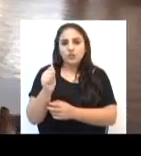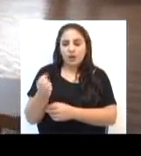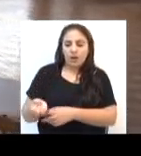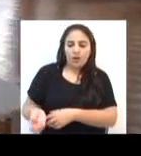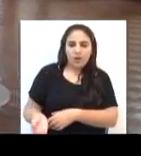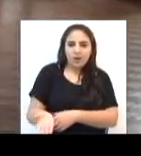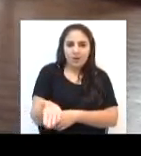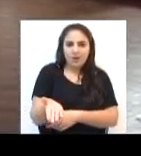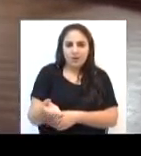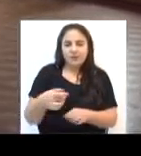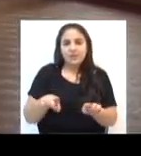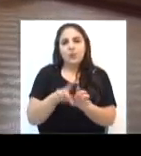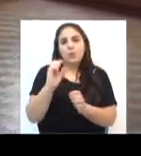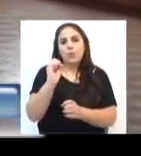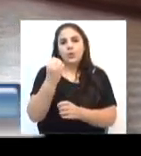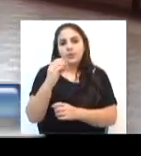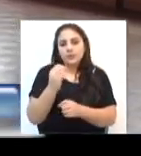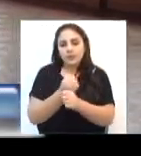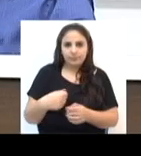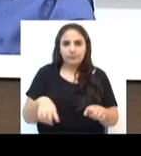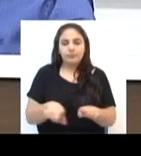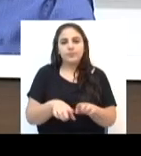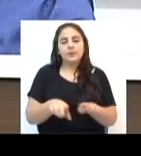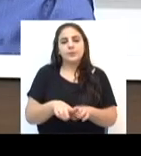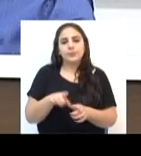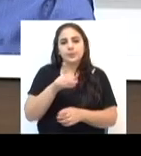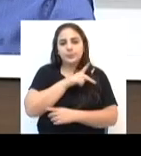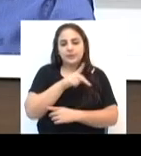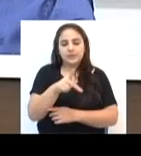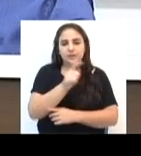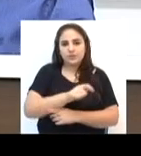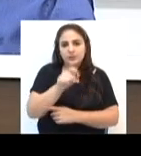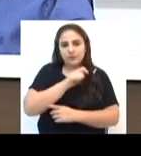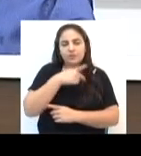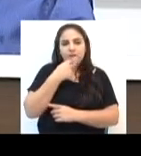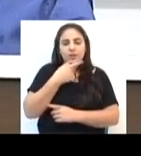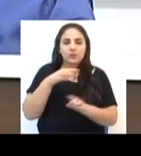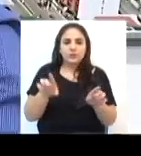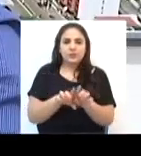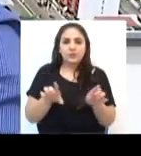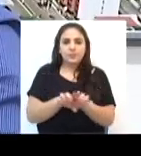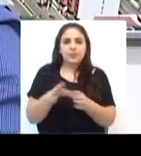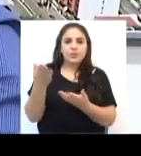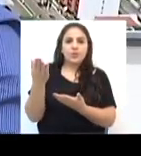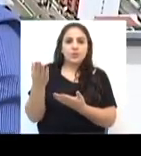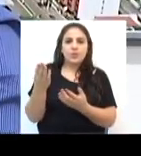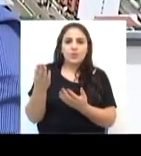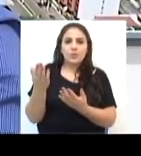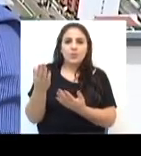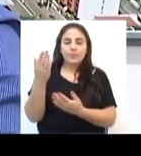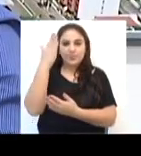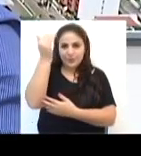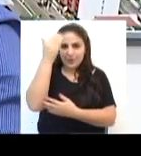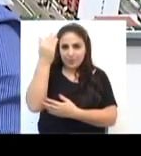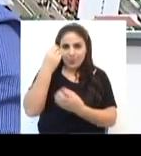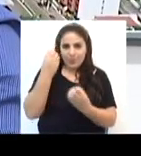de reabilitação, e ele sai de lá quase que encaminhado para se reinserir